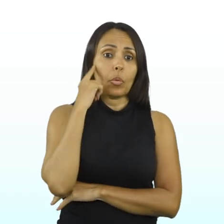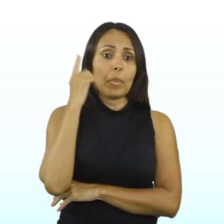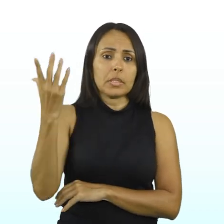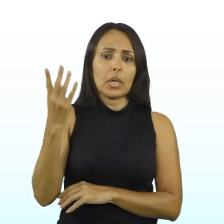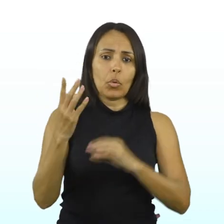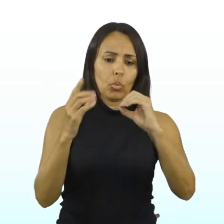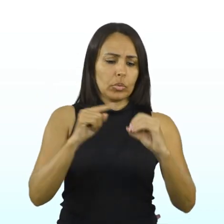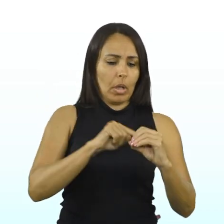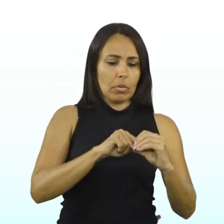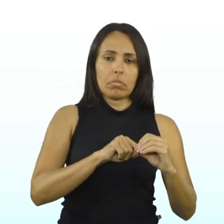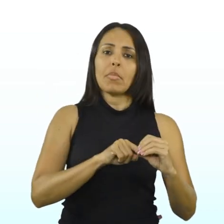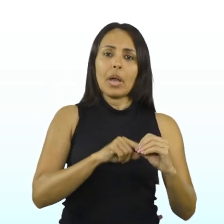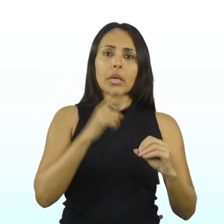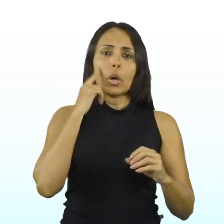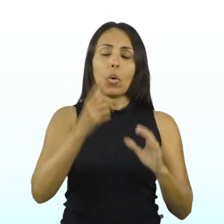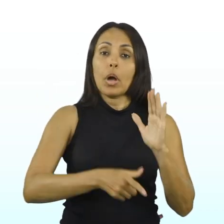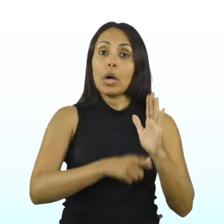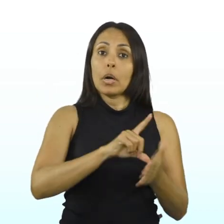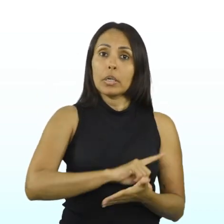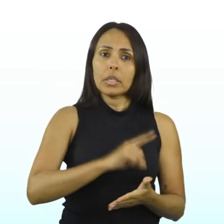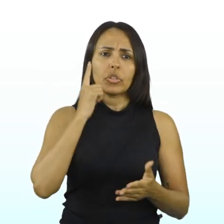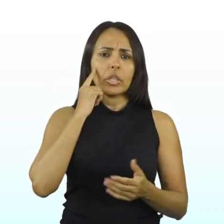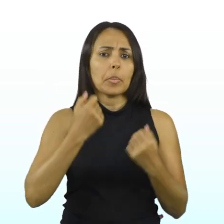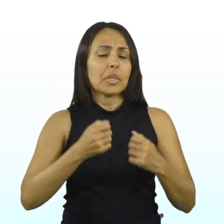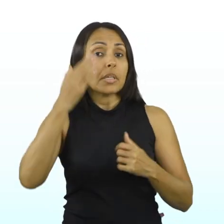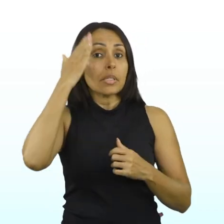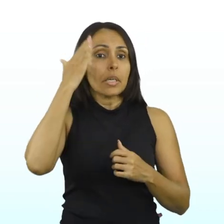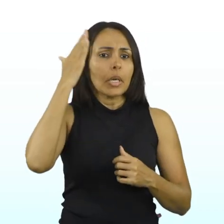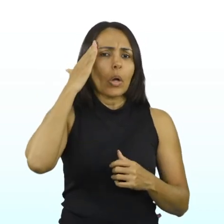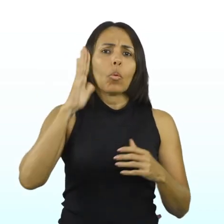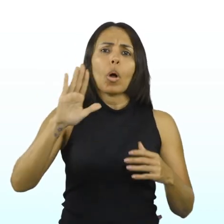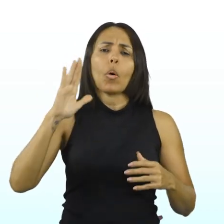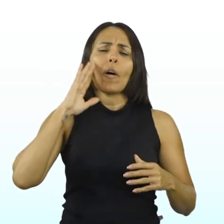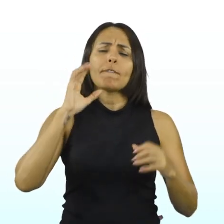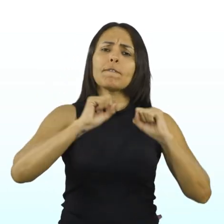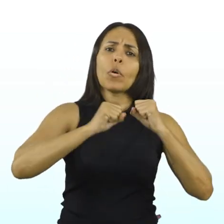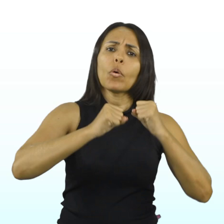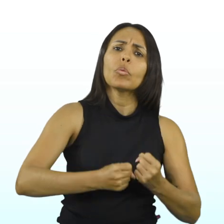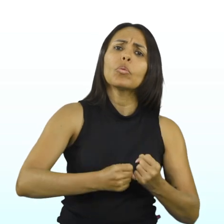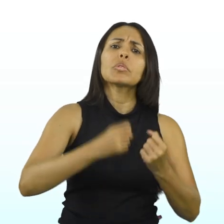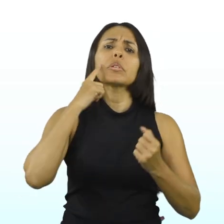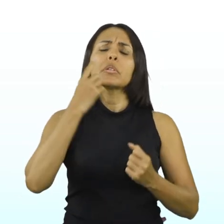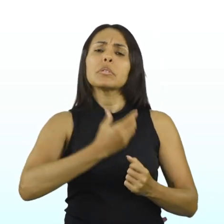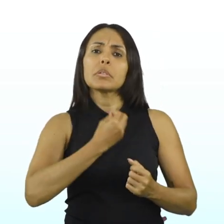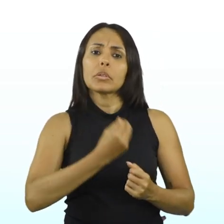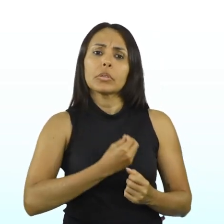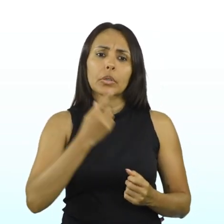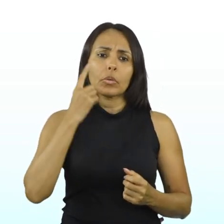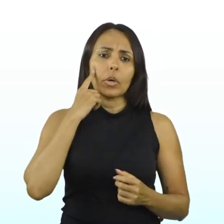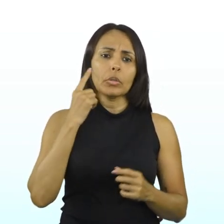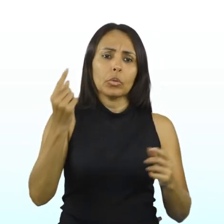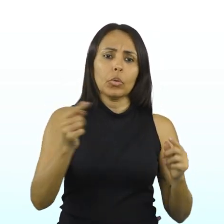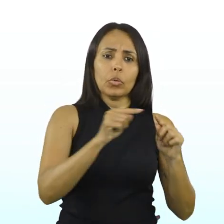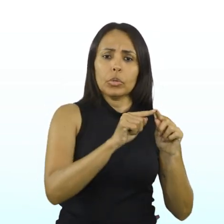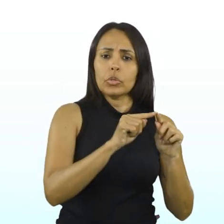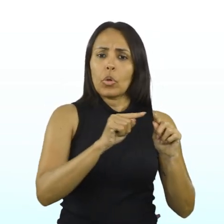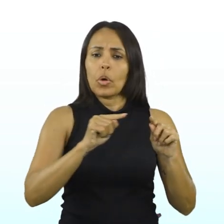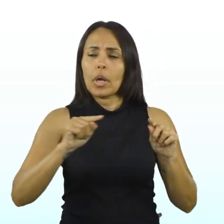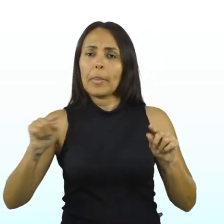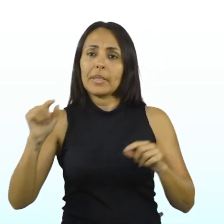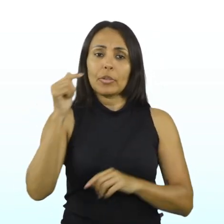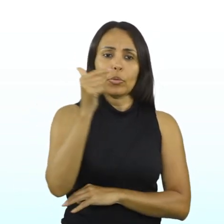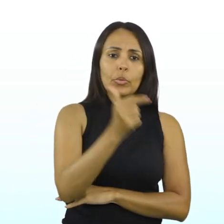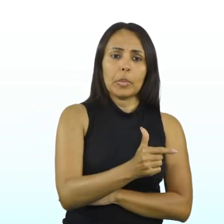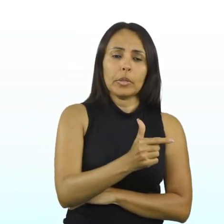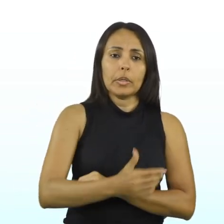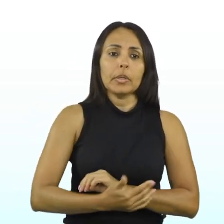do 0. Então, antes de começarmos, nós temos que entender qual é a força que existe quando o deslocamento é